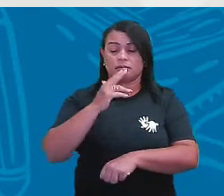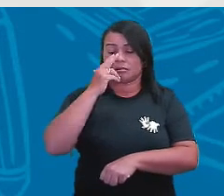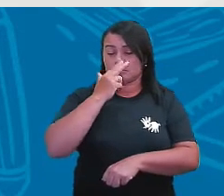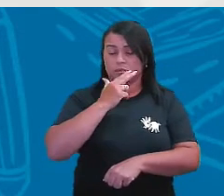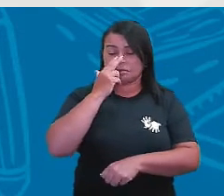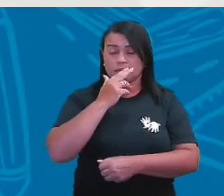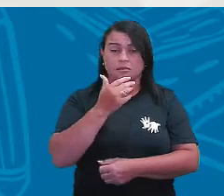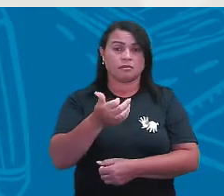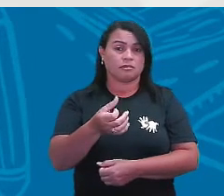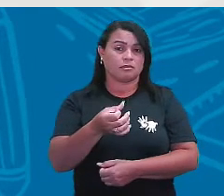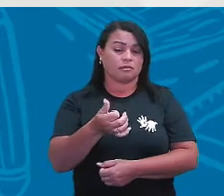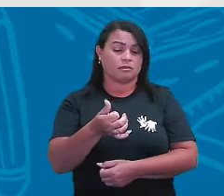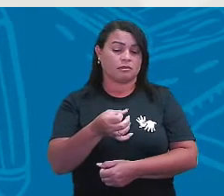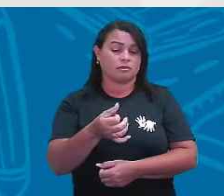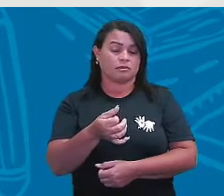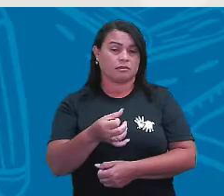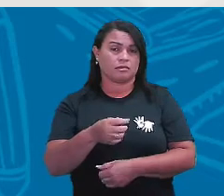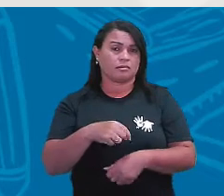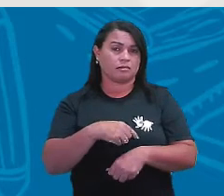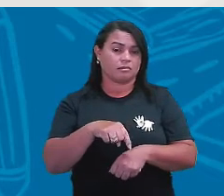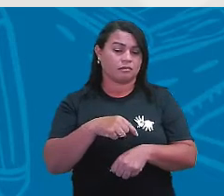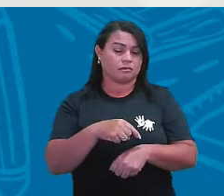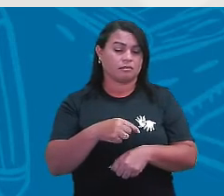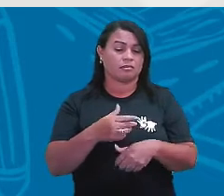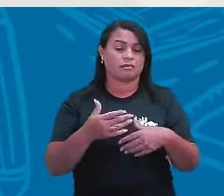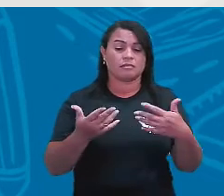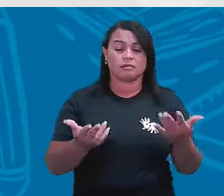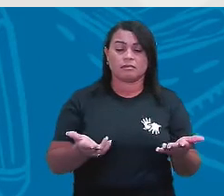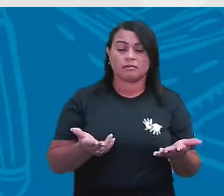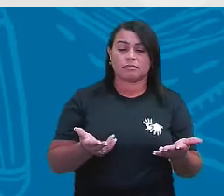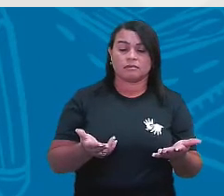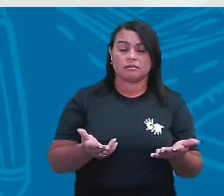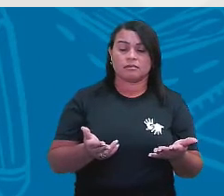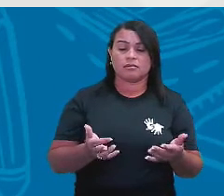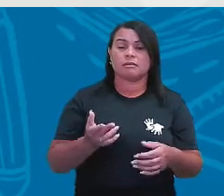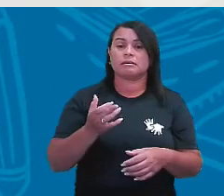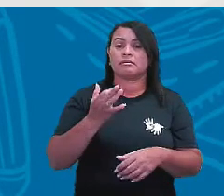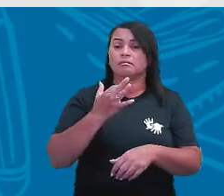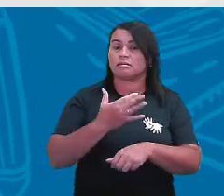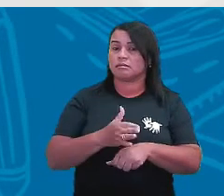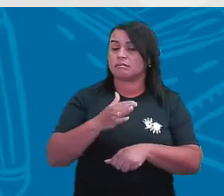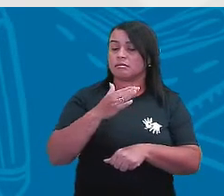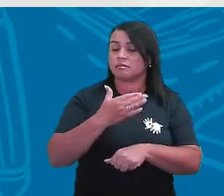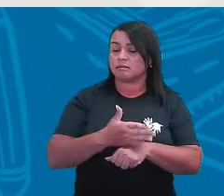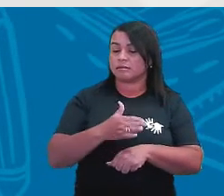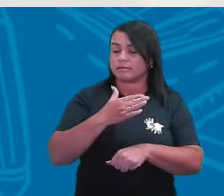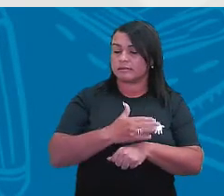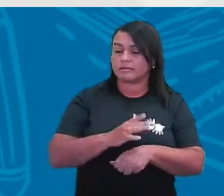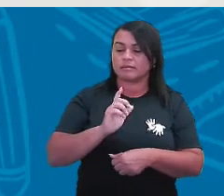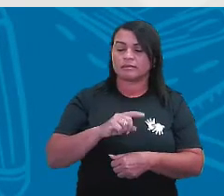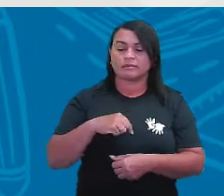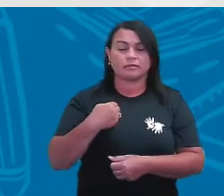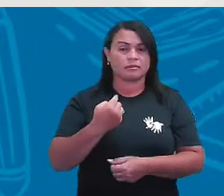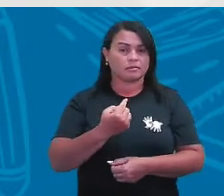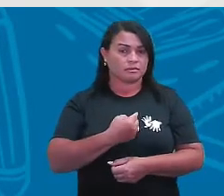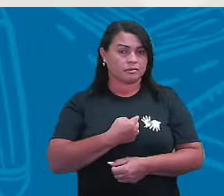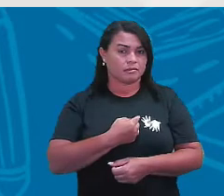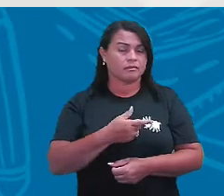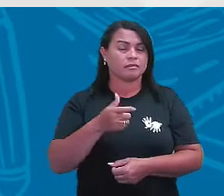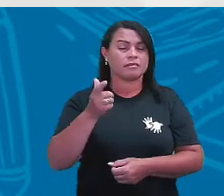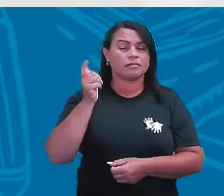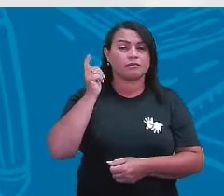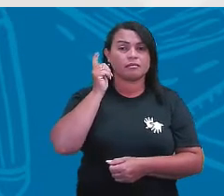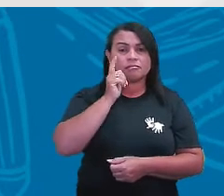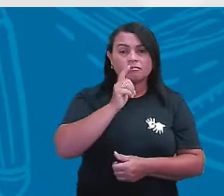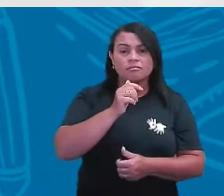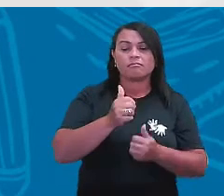que 16 horas. E aí é na prática, gente, que a gente faz essas conversões e